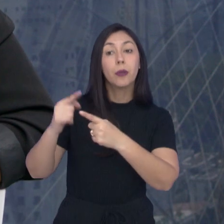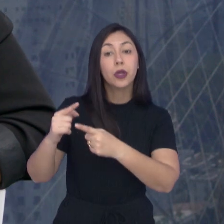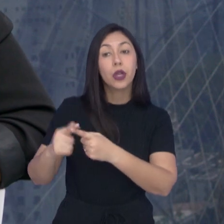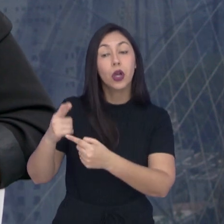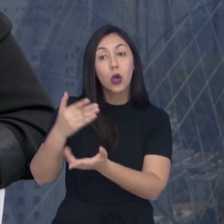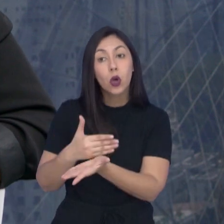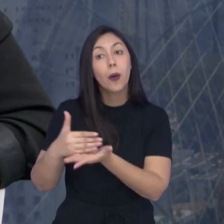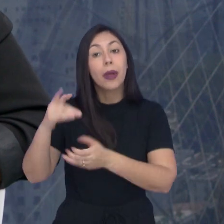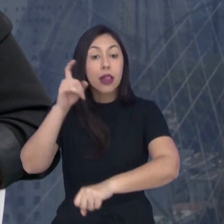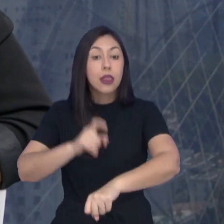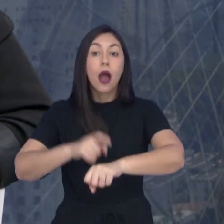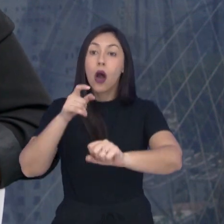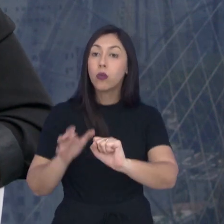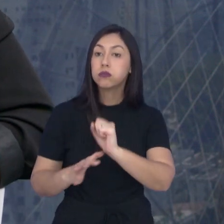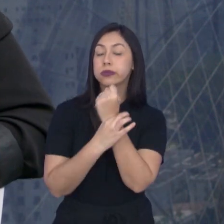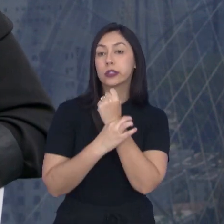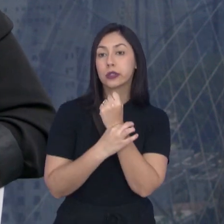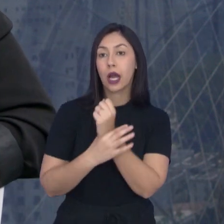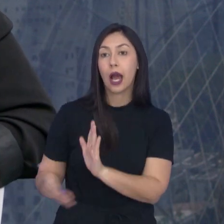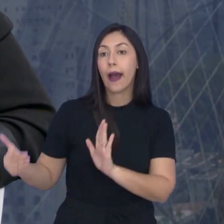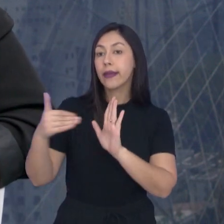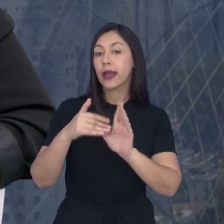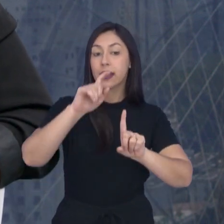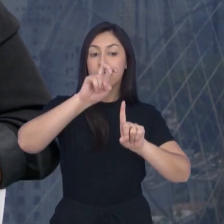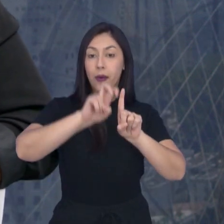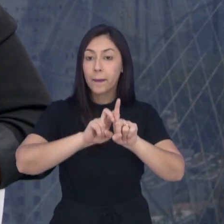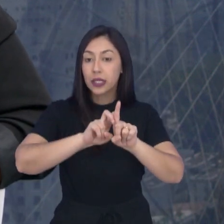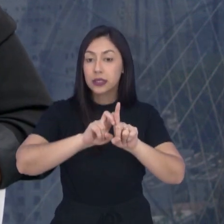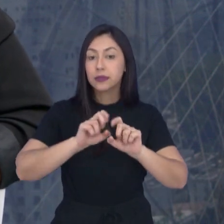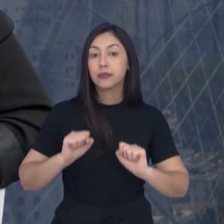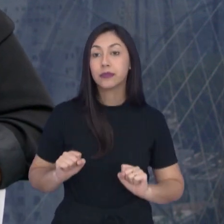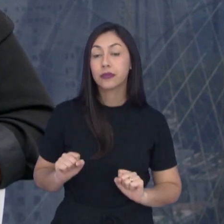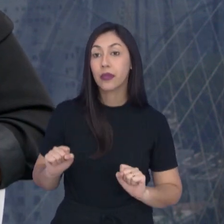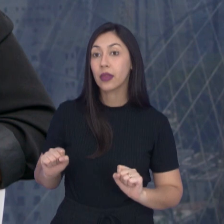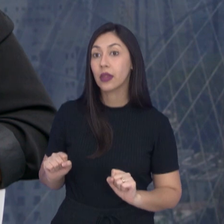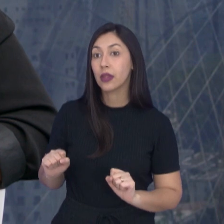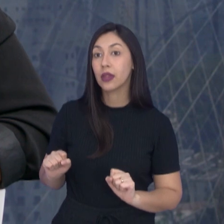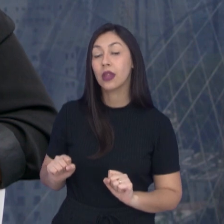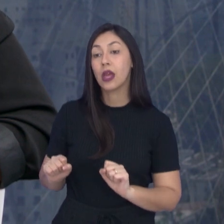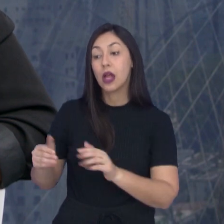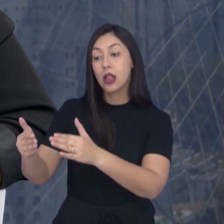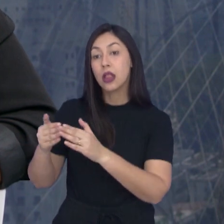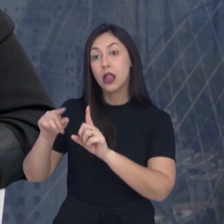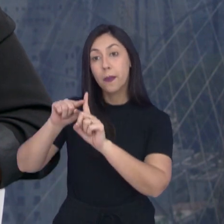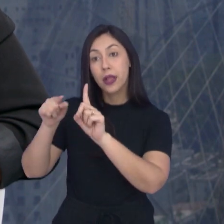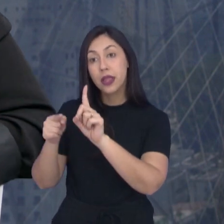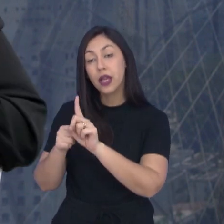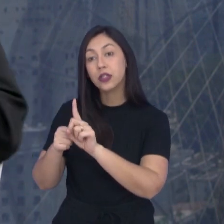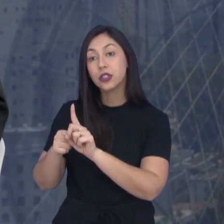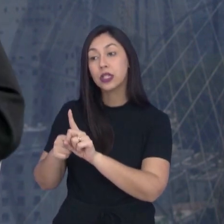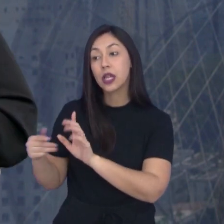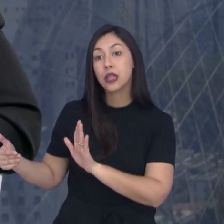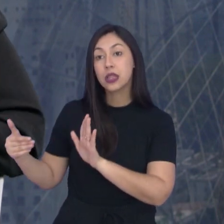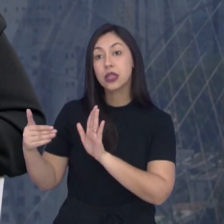contar o seu período de estabilidade. E vai até 5 meses após o parto. A licença maternidade pela CLT é de 120 dias. Porém, nós